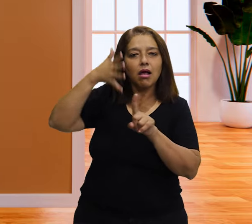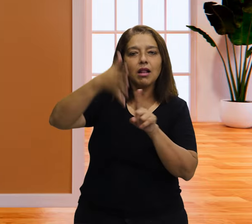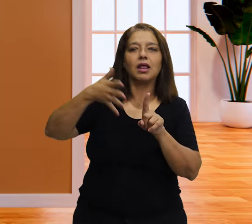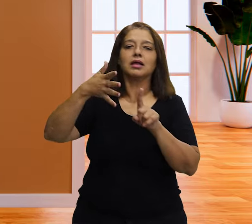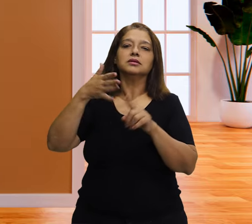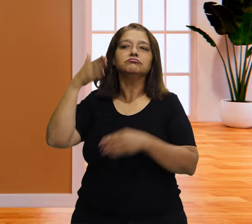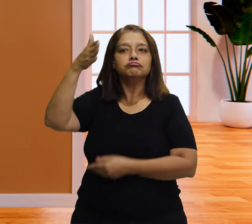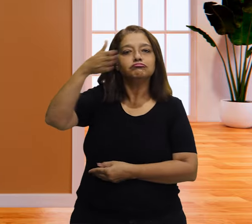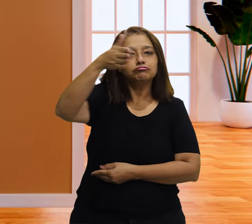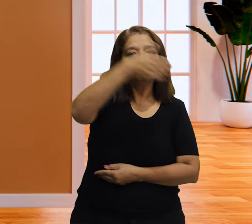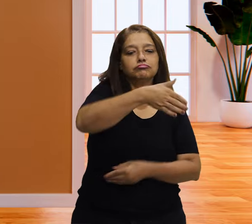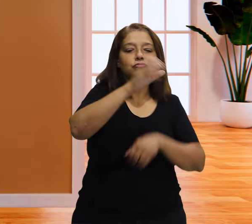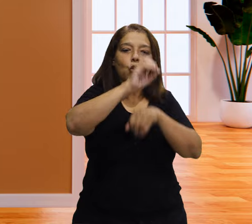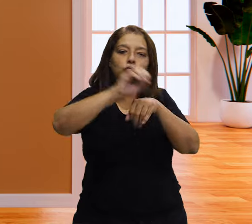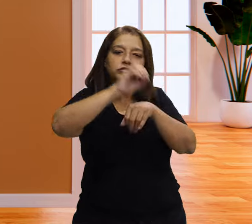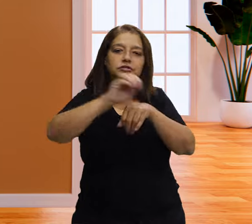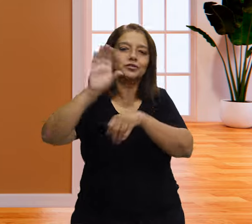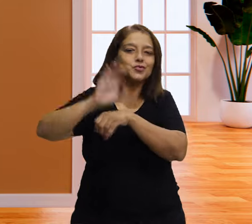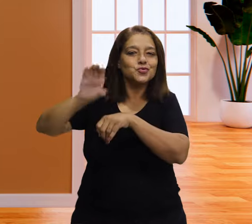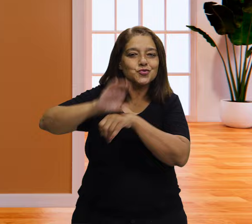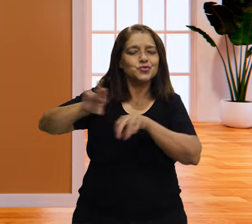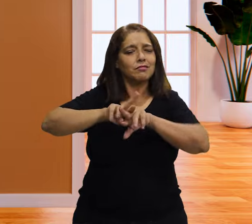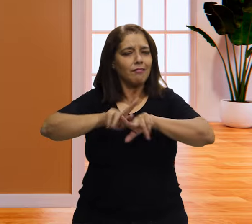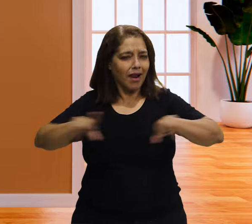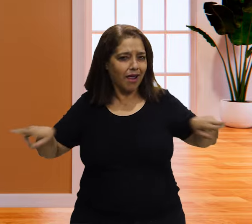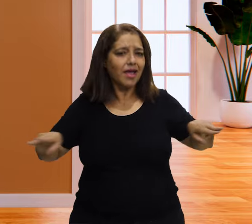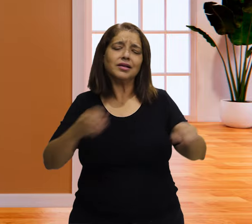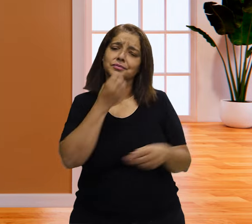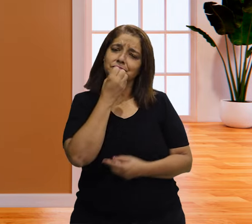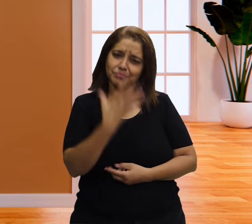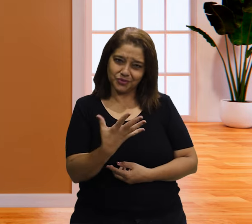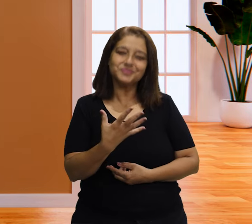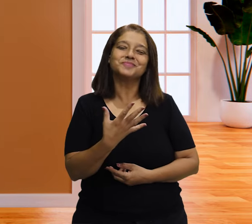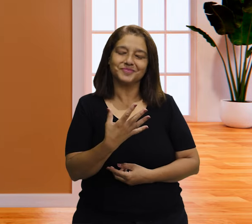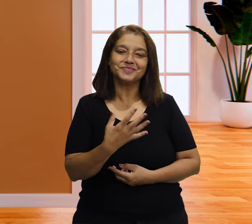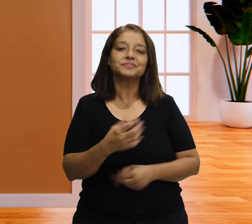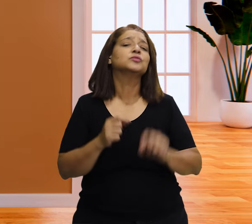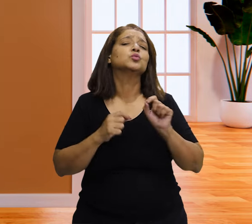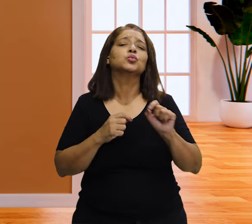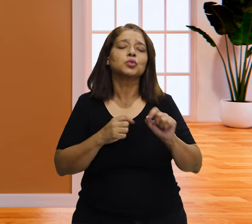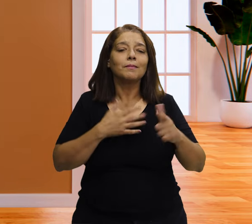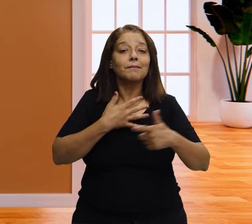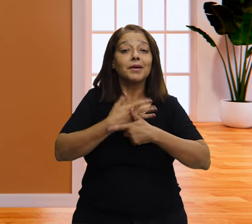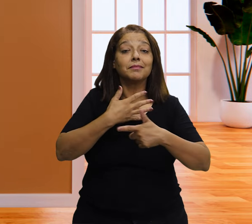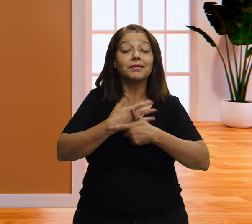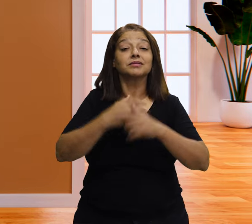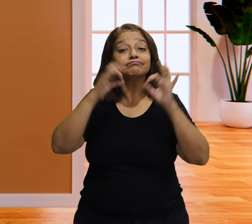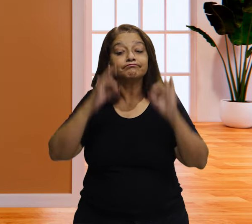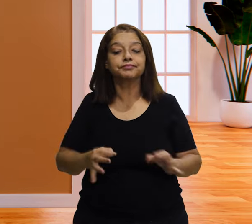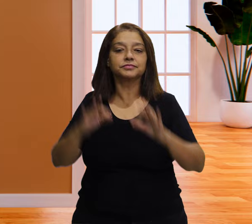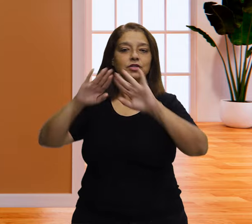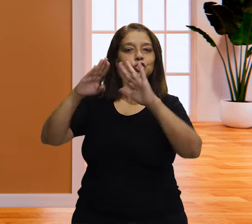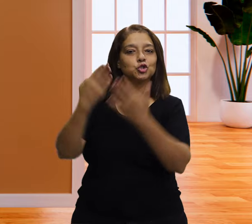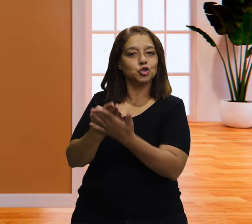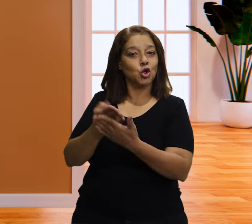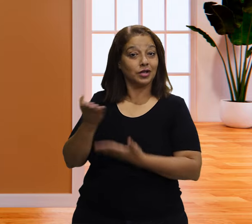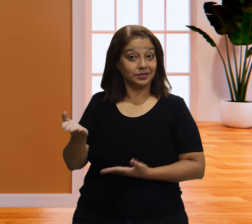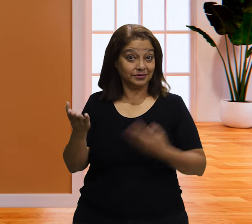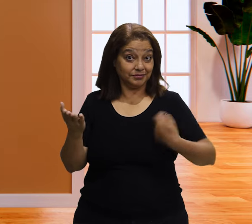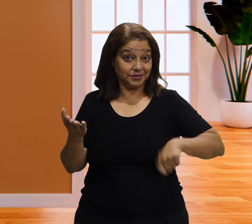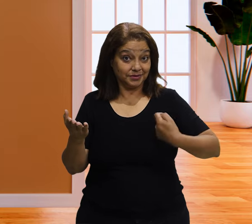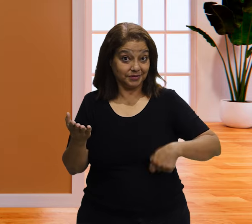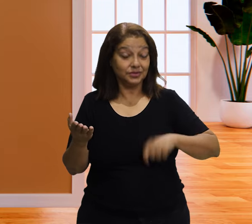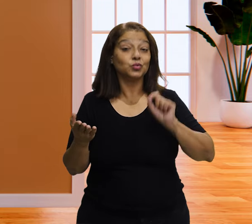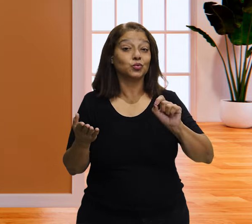cursos. Diante disso, qual é o papel da unidade educacional? Os profissionais